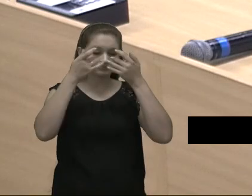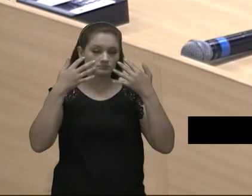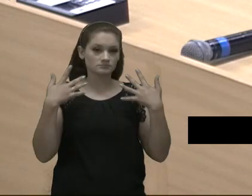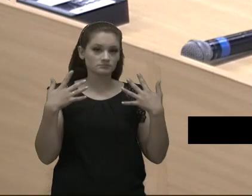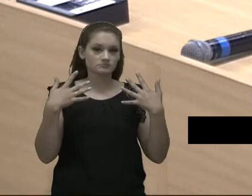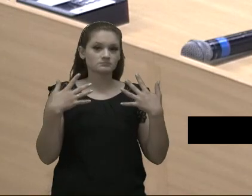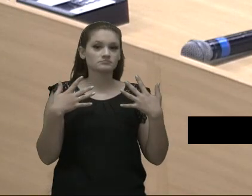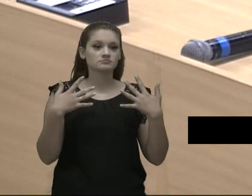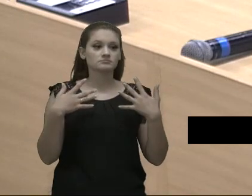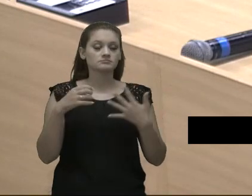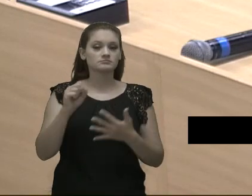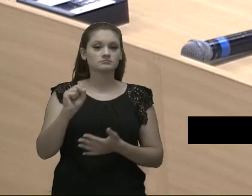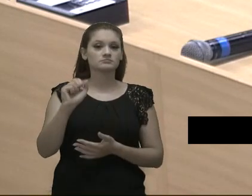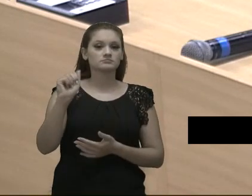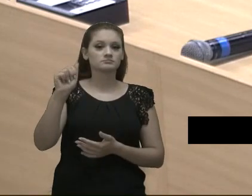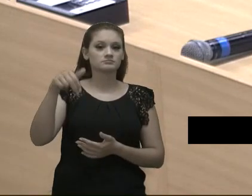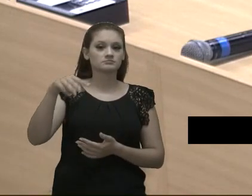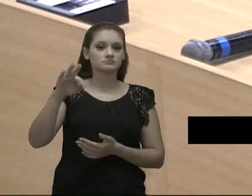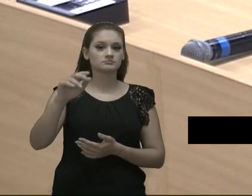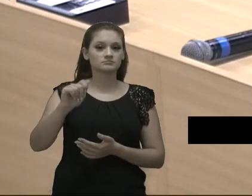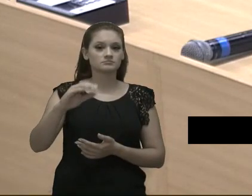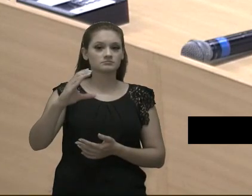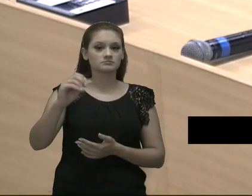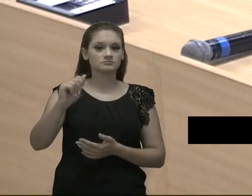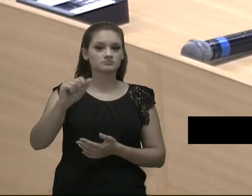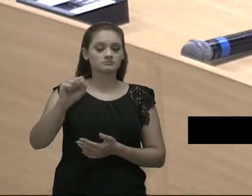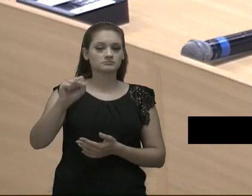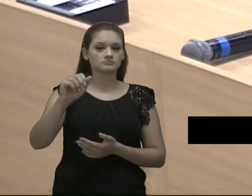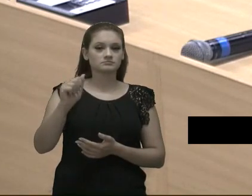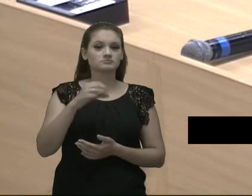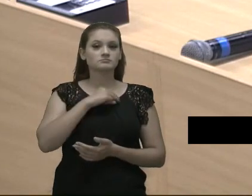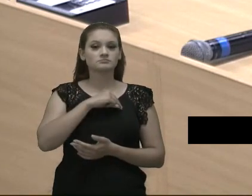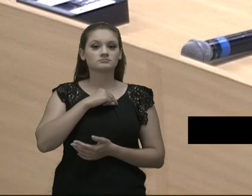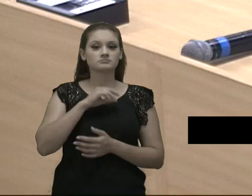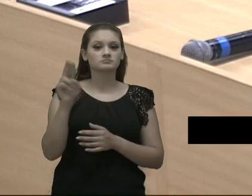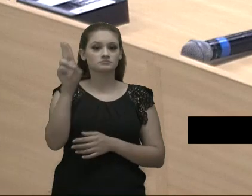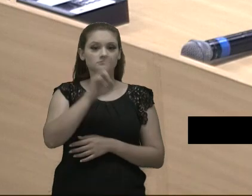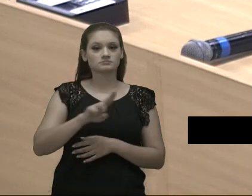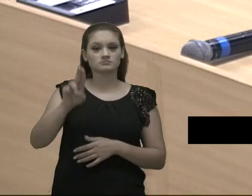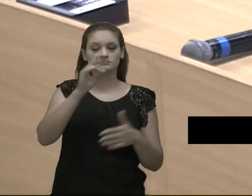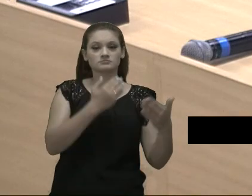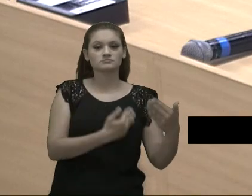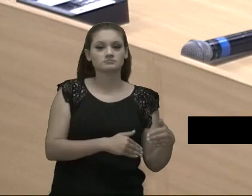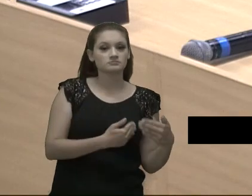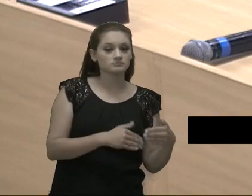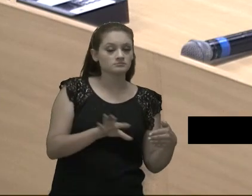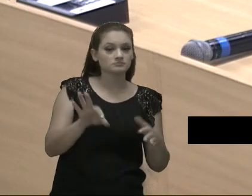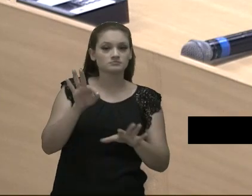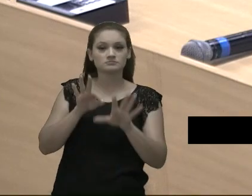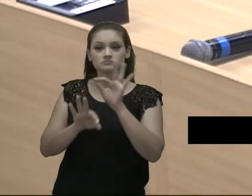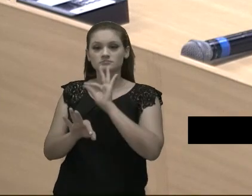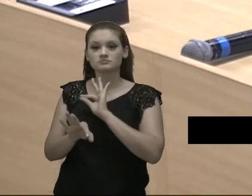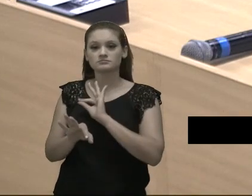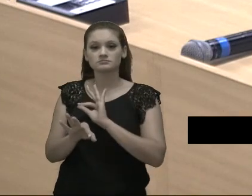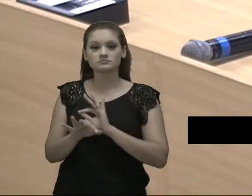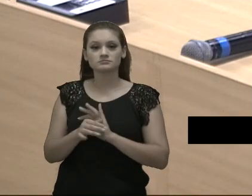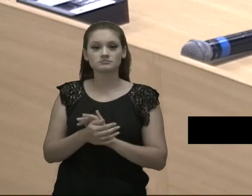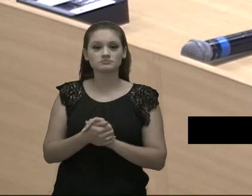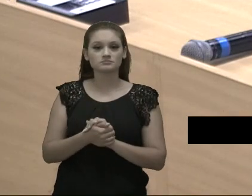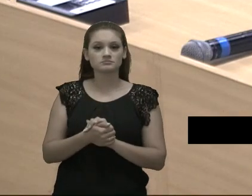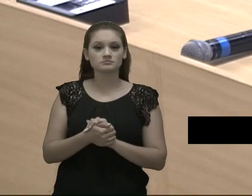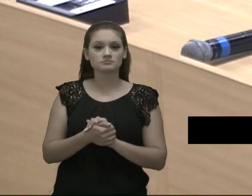E a Santa Casa Misericórdia, em todos os projetos dela, ela usa o processo seletivo como...